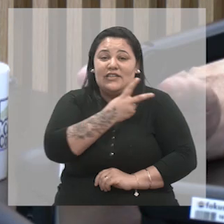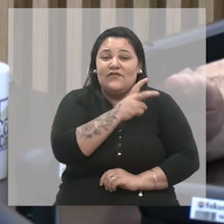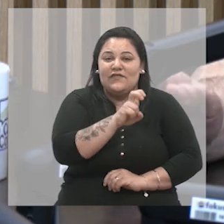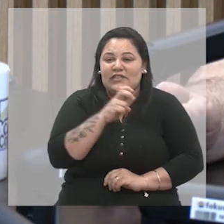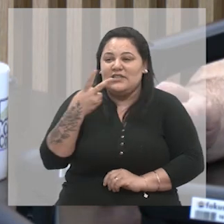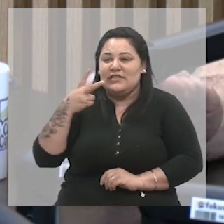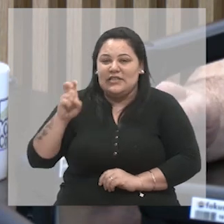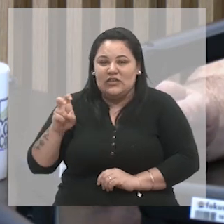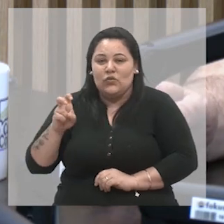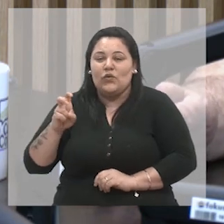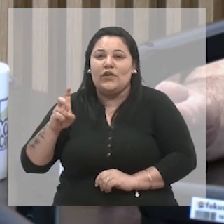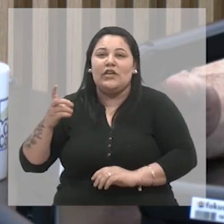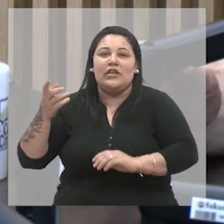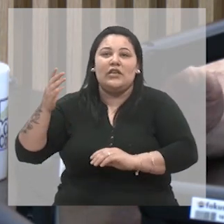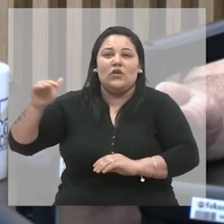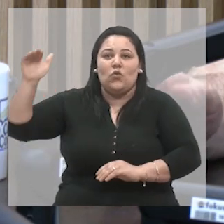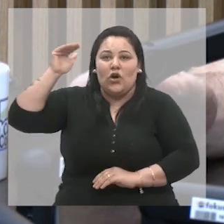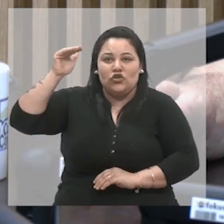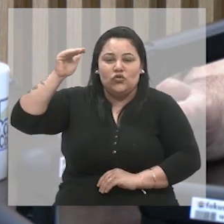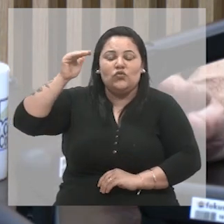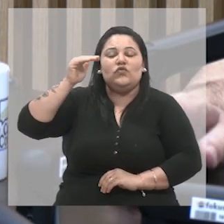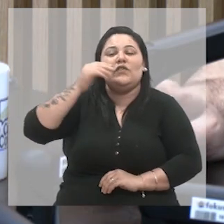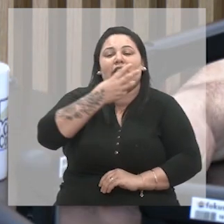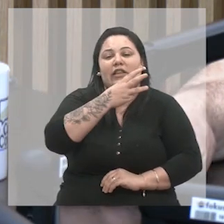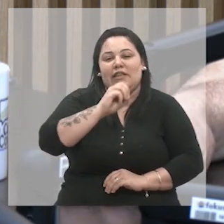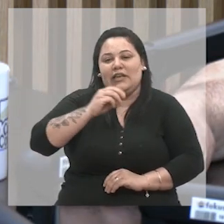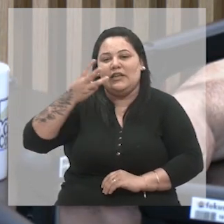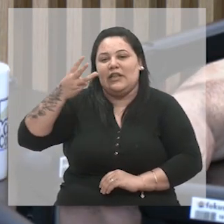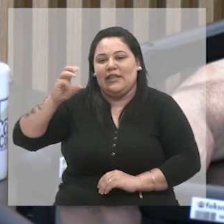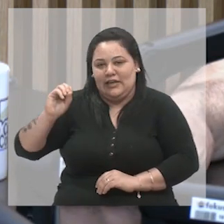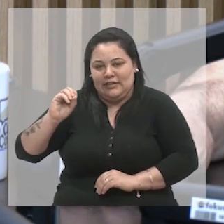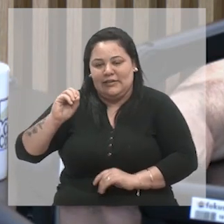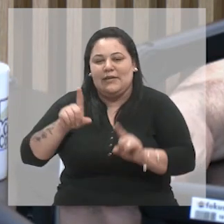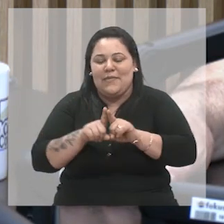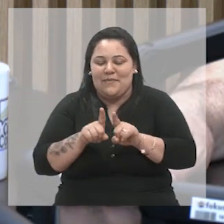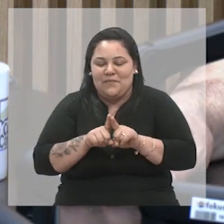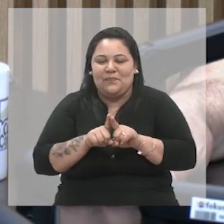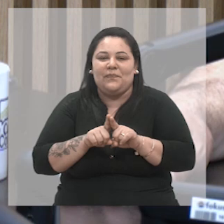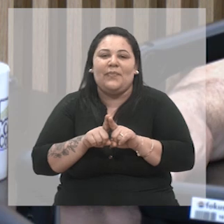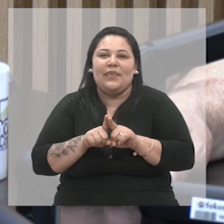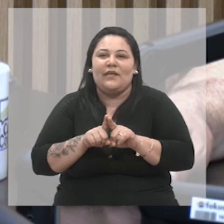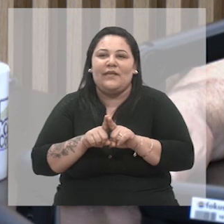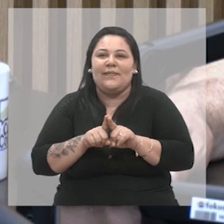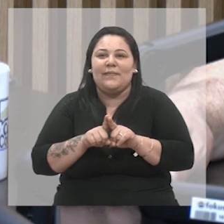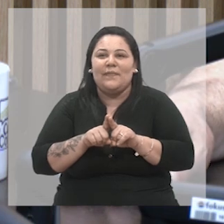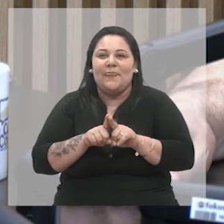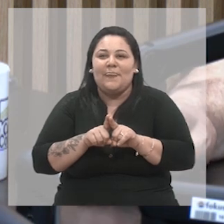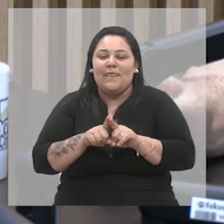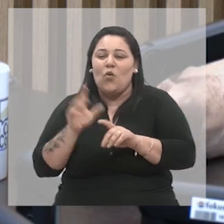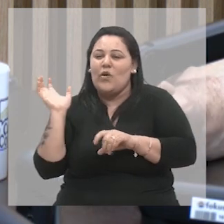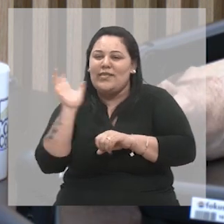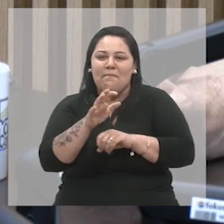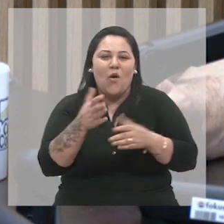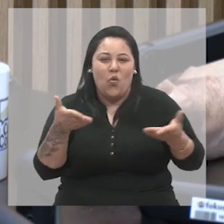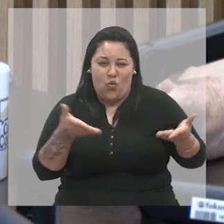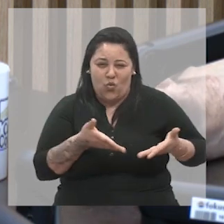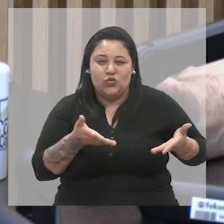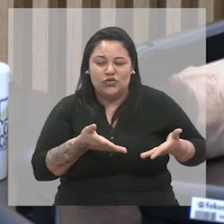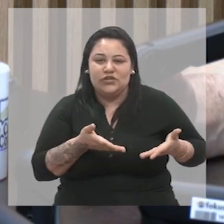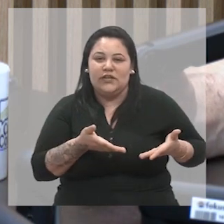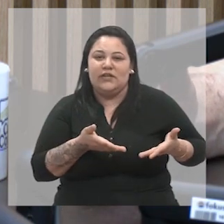25 e o juvenil é 30, o adulto é 30 com 10 de intervalo, né? O handebol